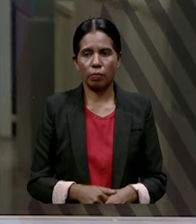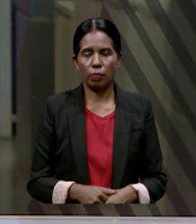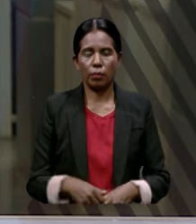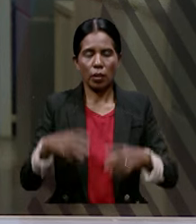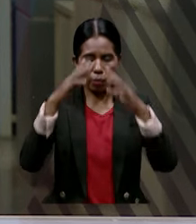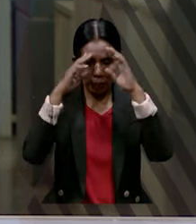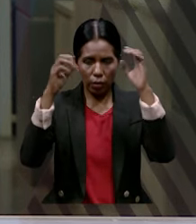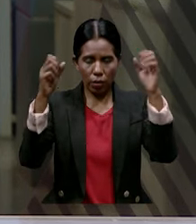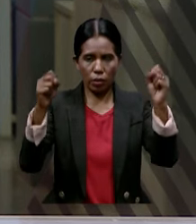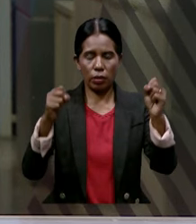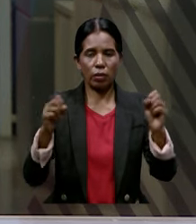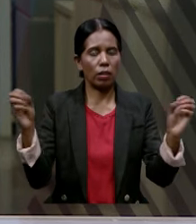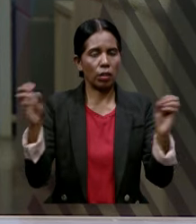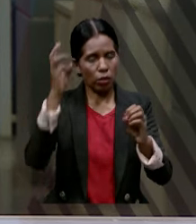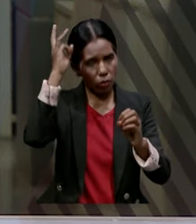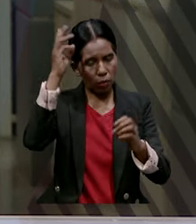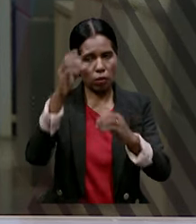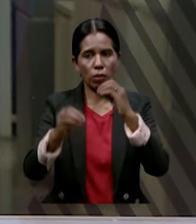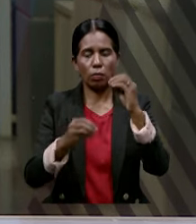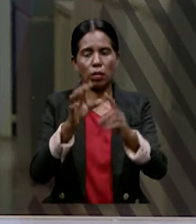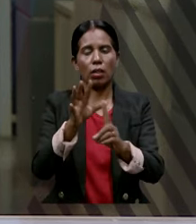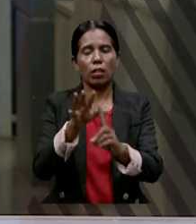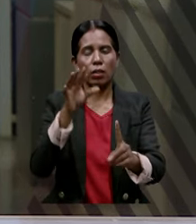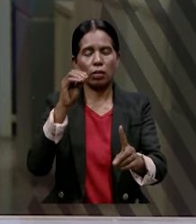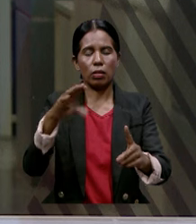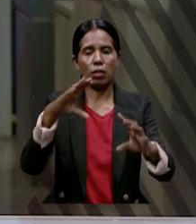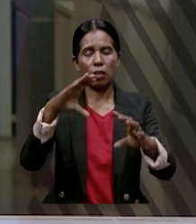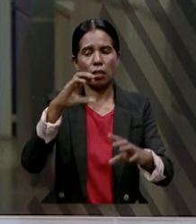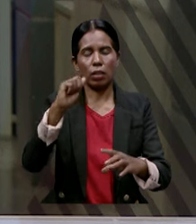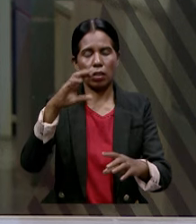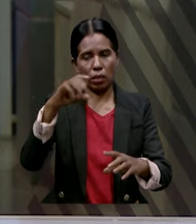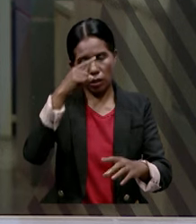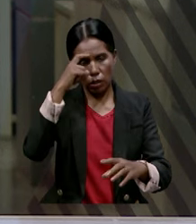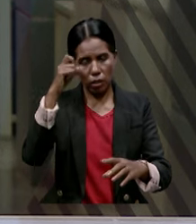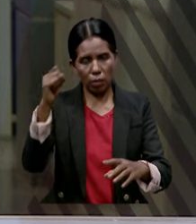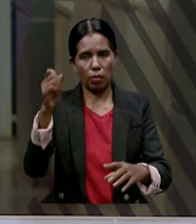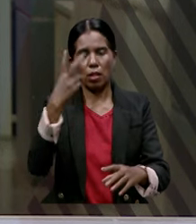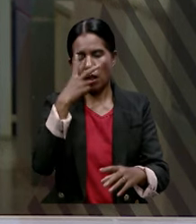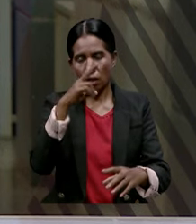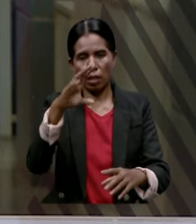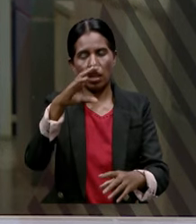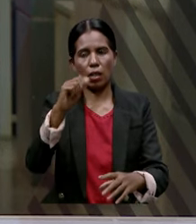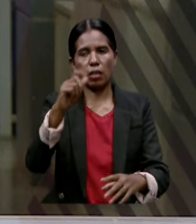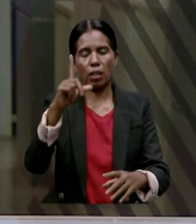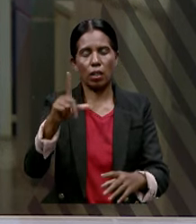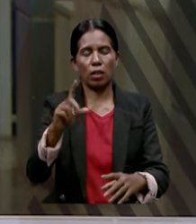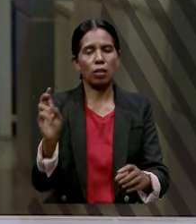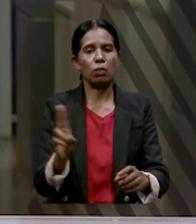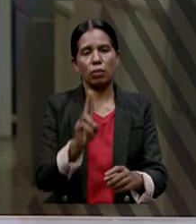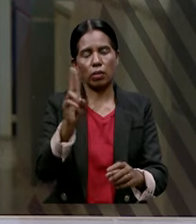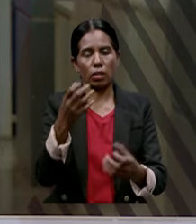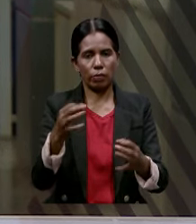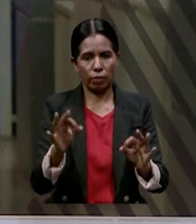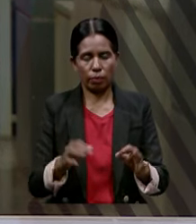Presidente da República lá preocupa com a eleição do comissário Fong, também considera cá politizado.